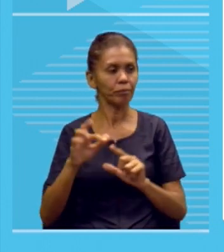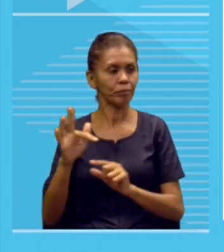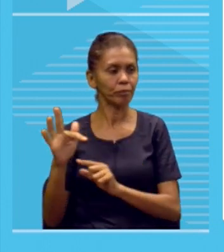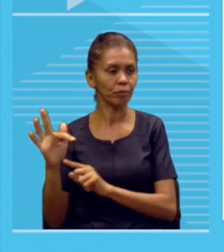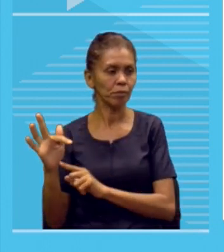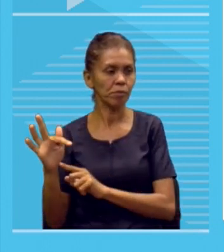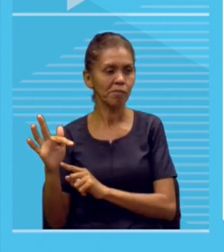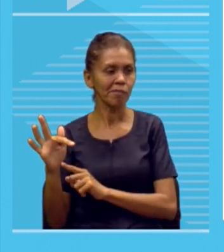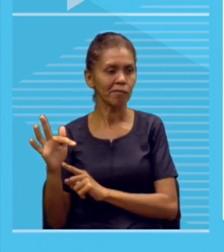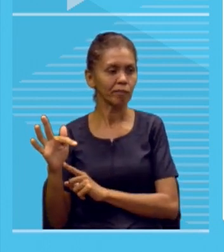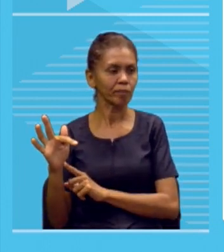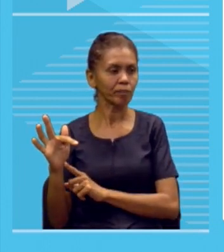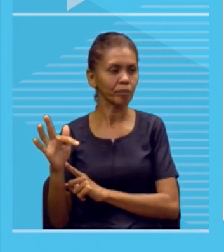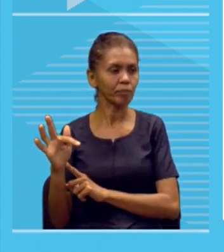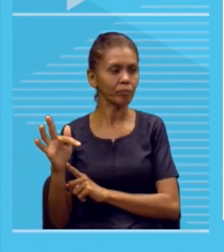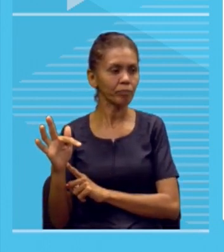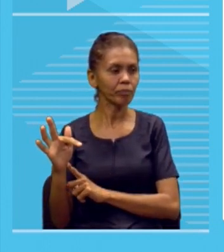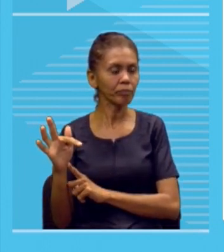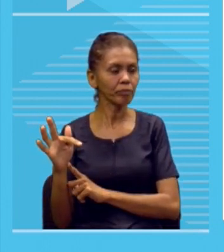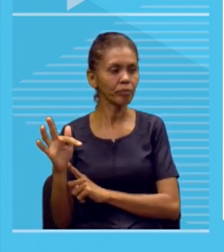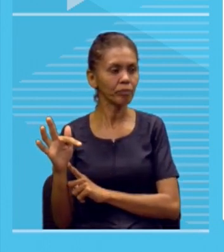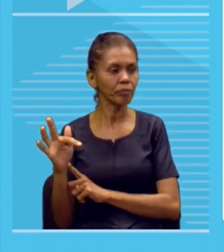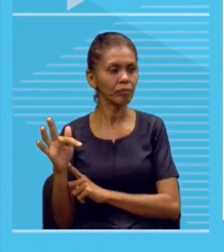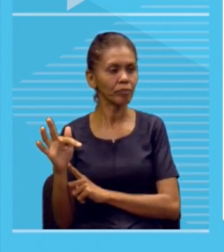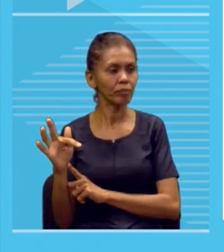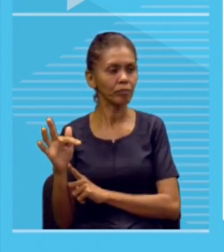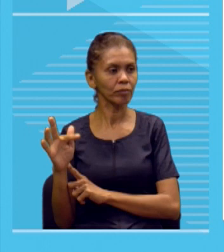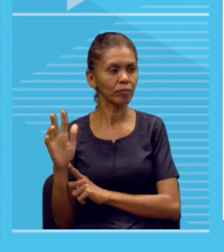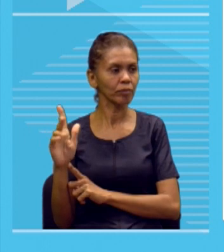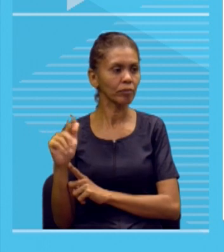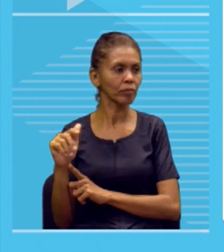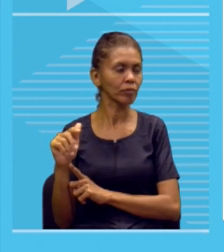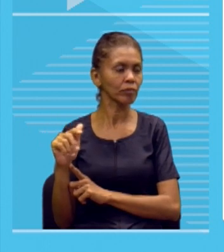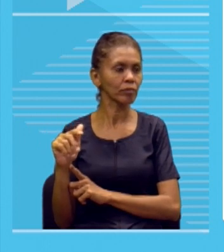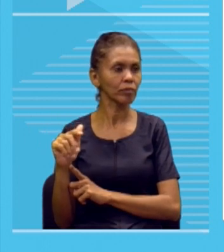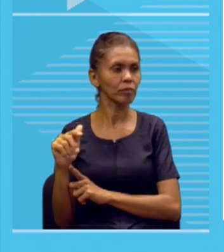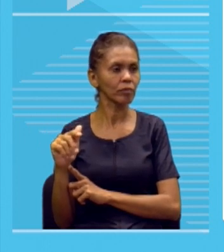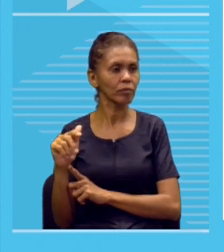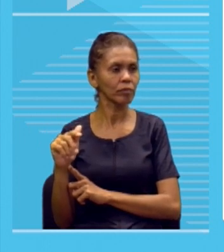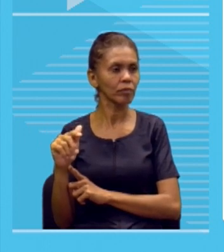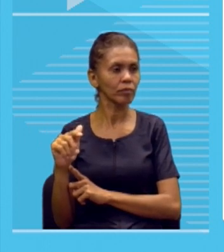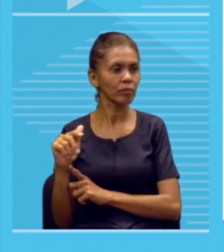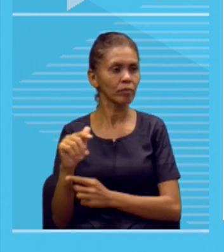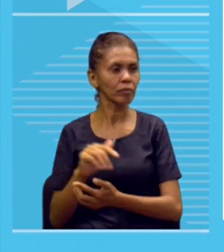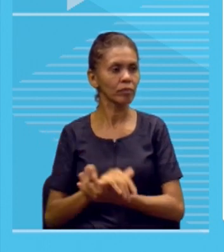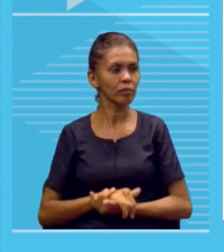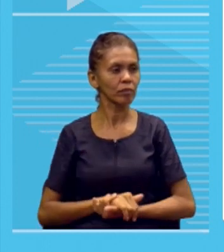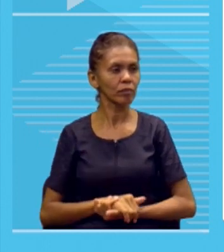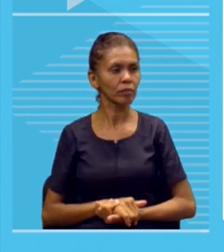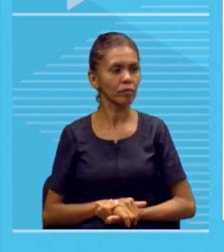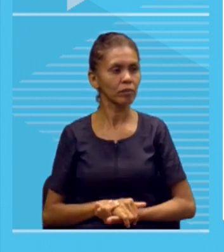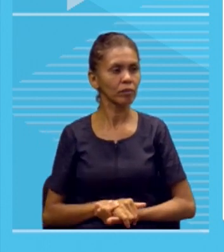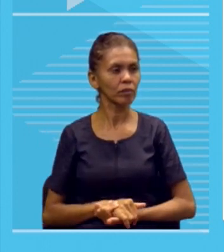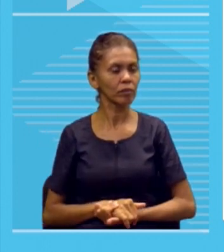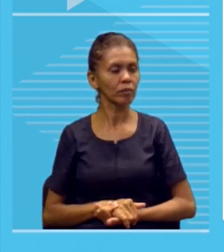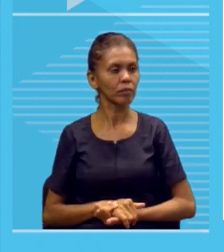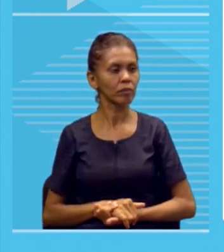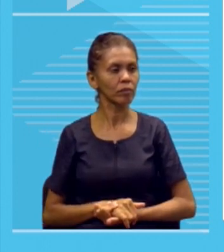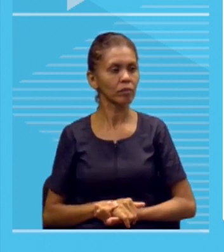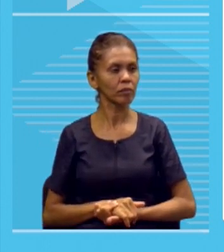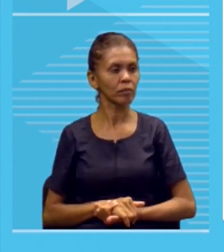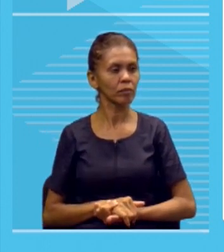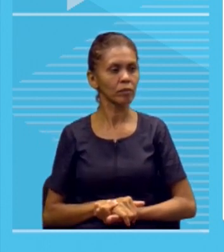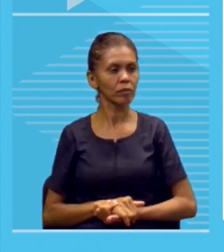Planejamento urbano das cidades. Falso, porque a própria questão já está te dizendo que foi um processo acelerado